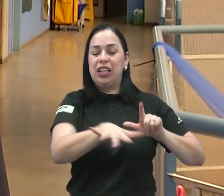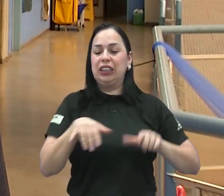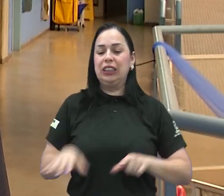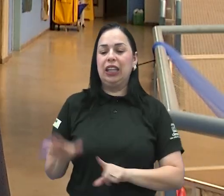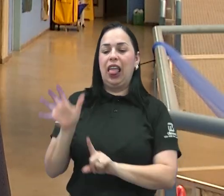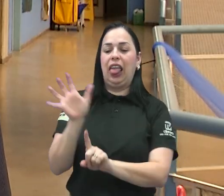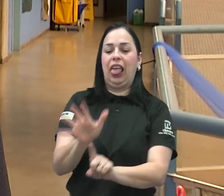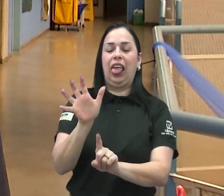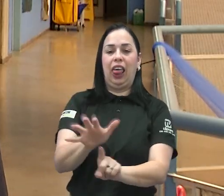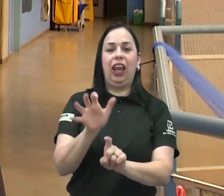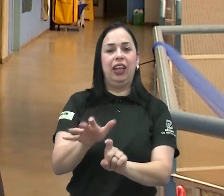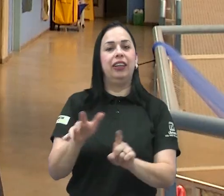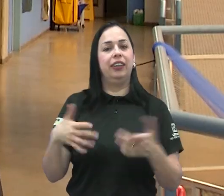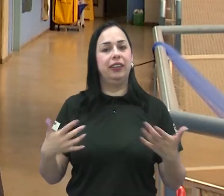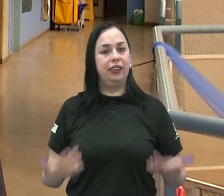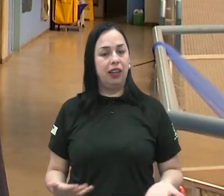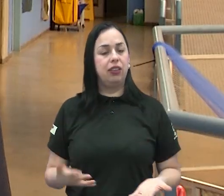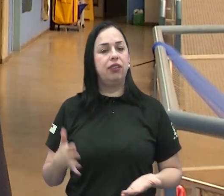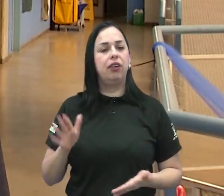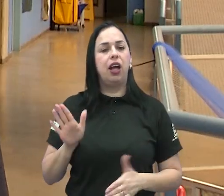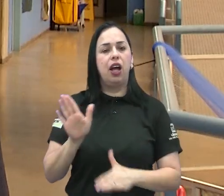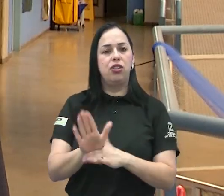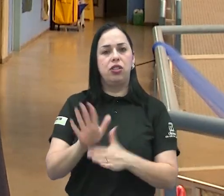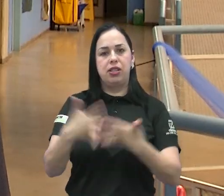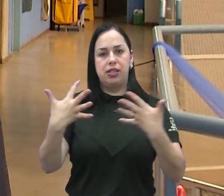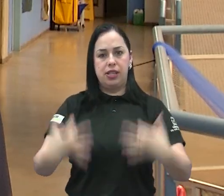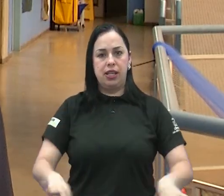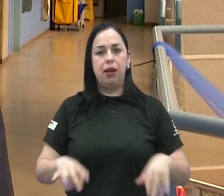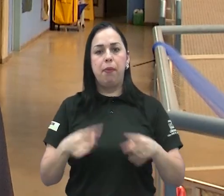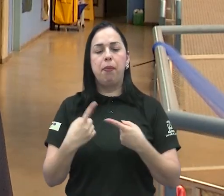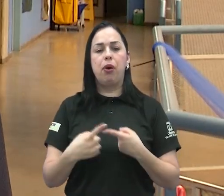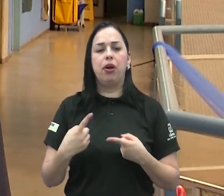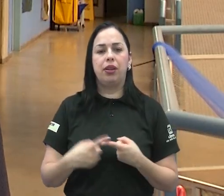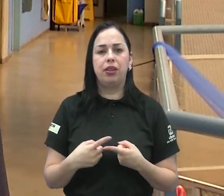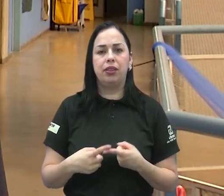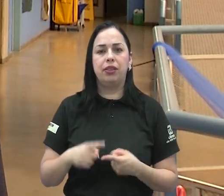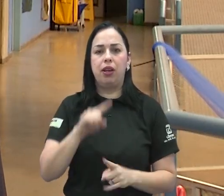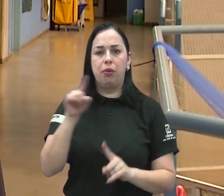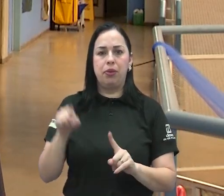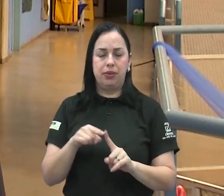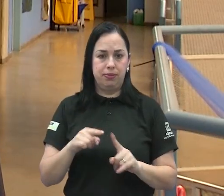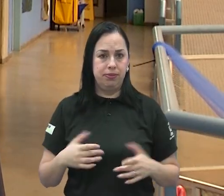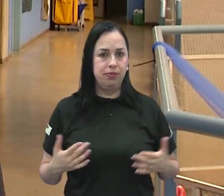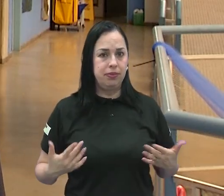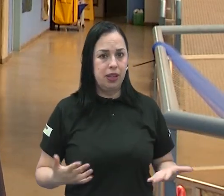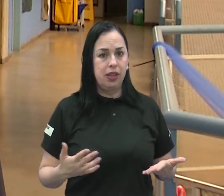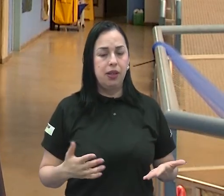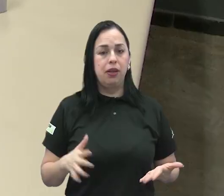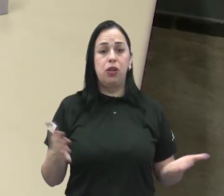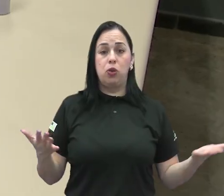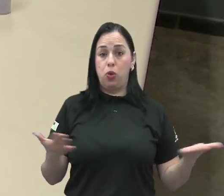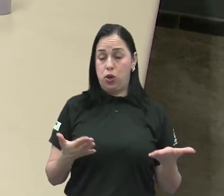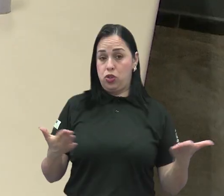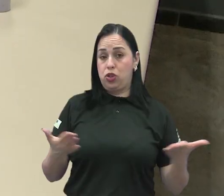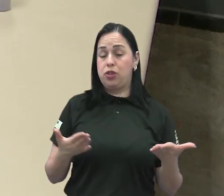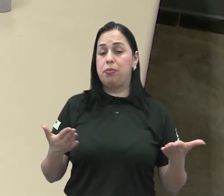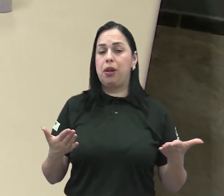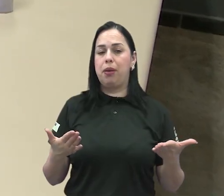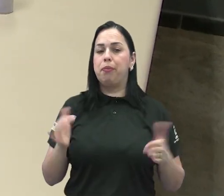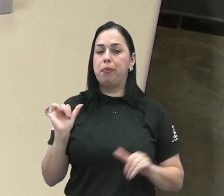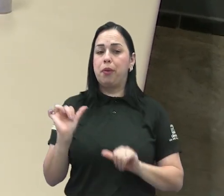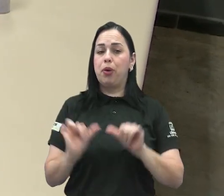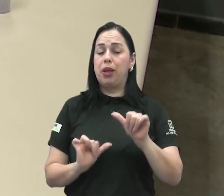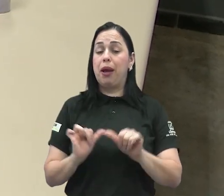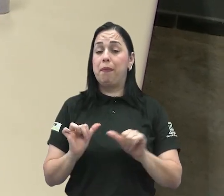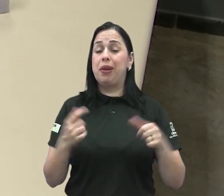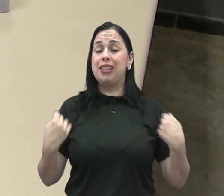então o que você puder agregar na vida do aluno, você vai fazer da forma correta, porque essa é a intenção. Para reverter o